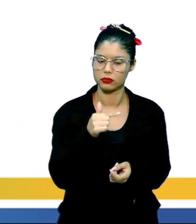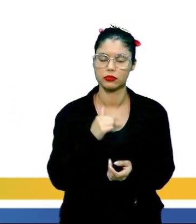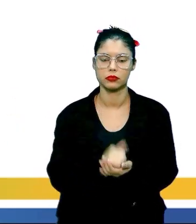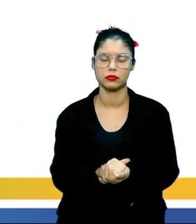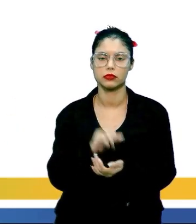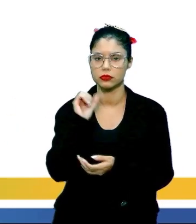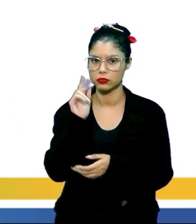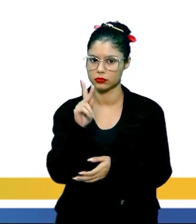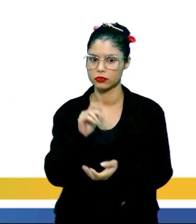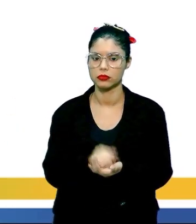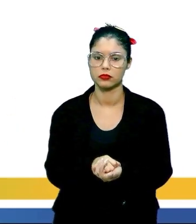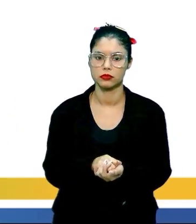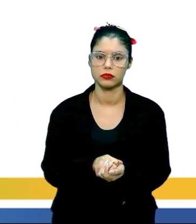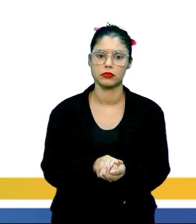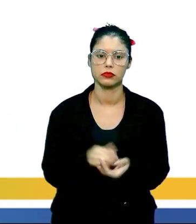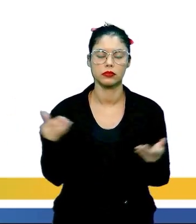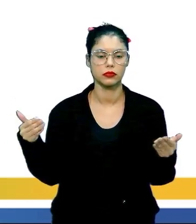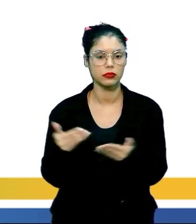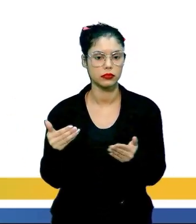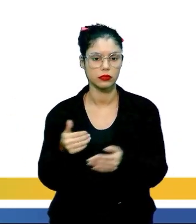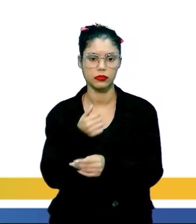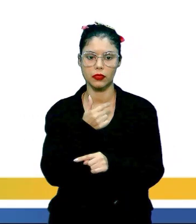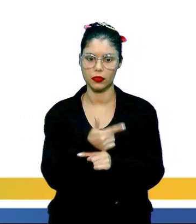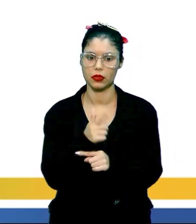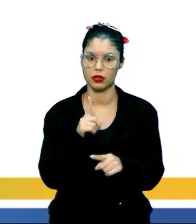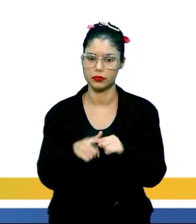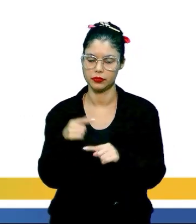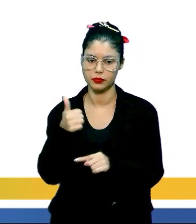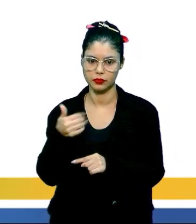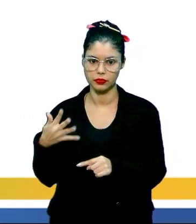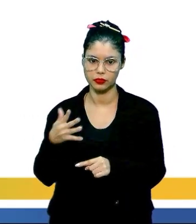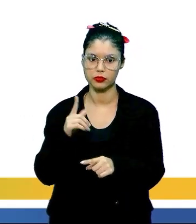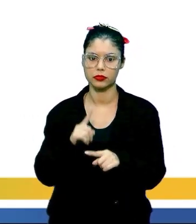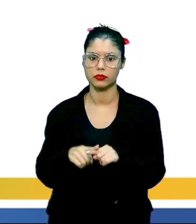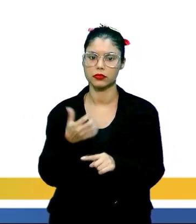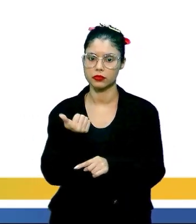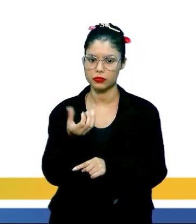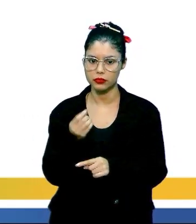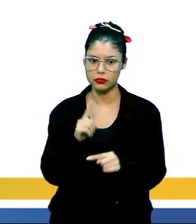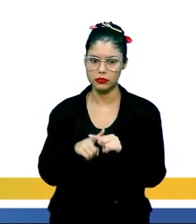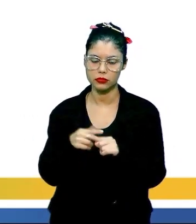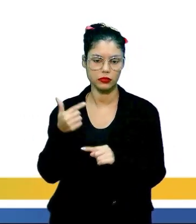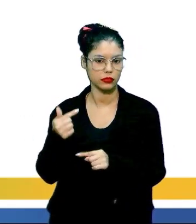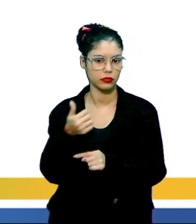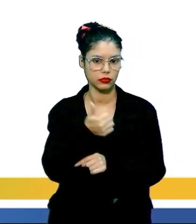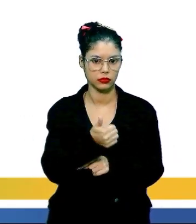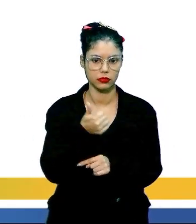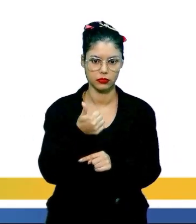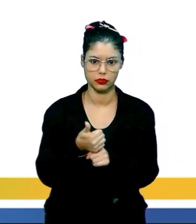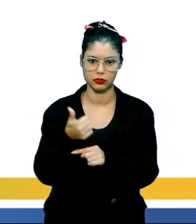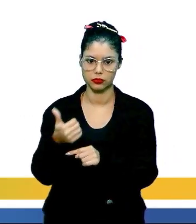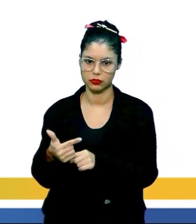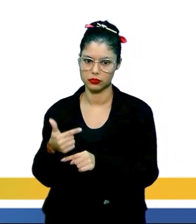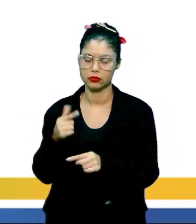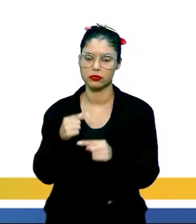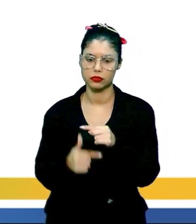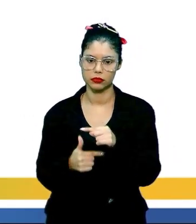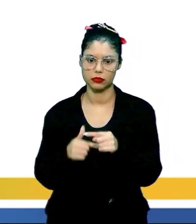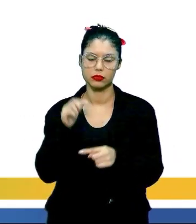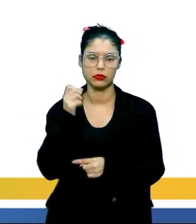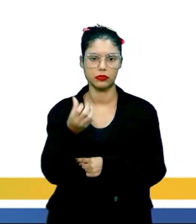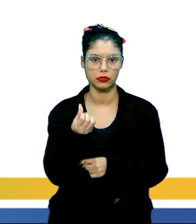termos, ok? Aí agora, 2 mais 14, 16, vezes 7, 112, dividido por